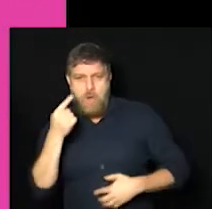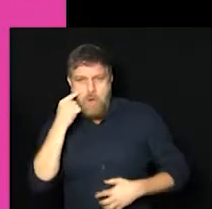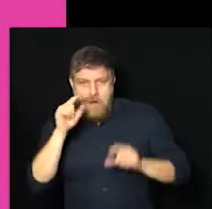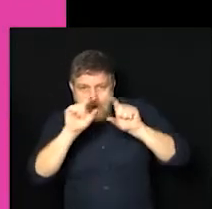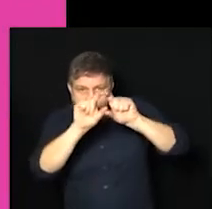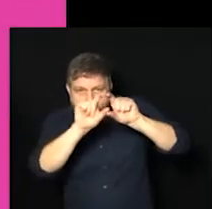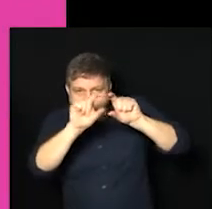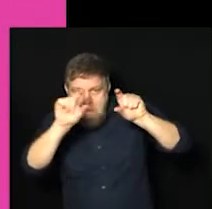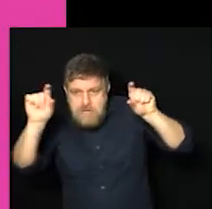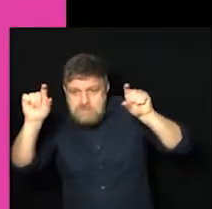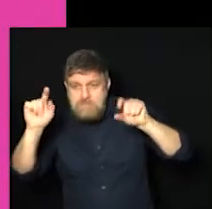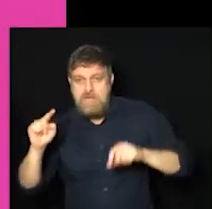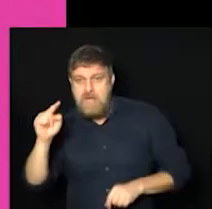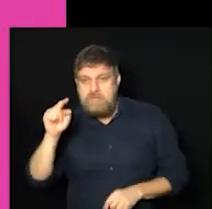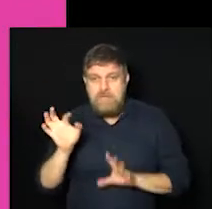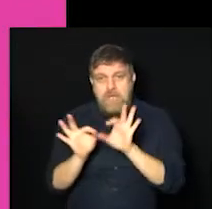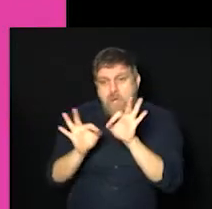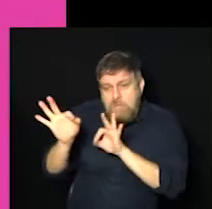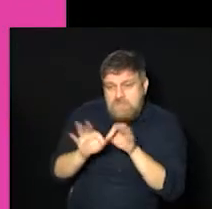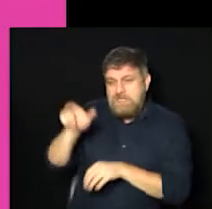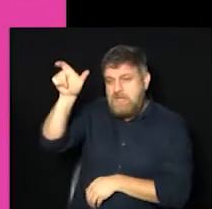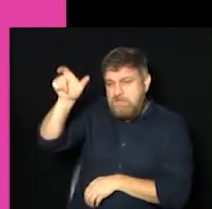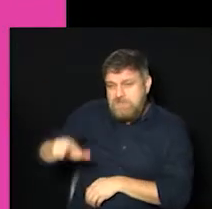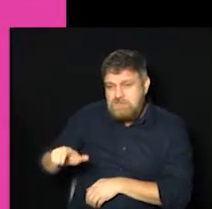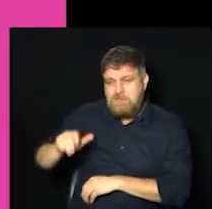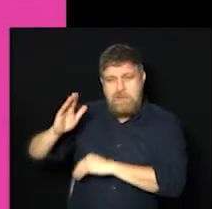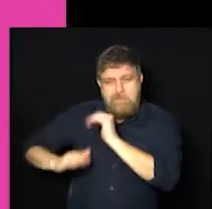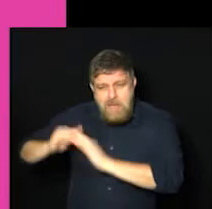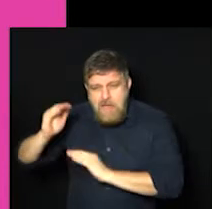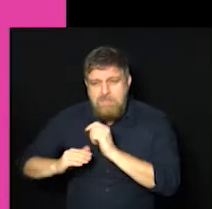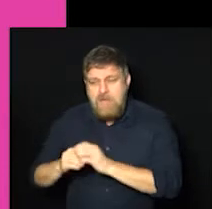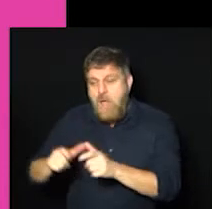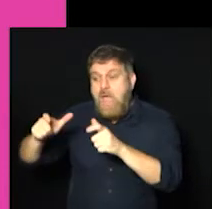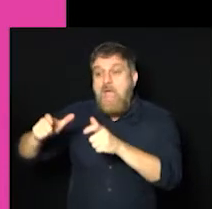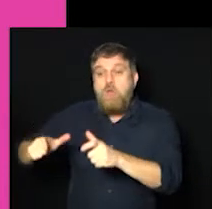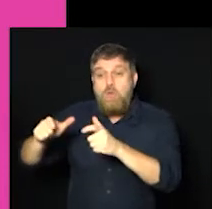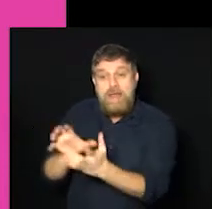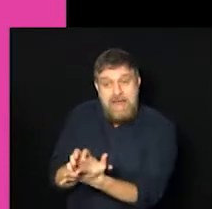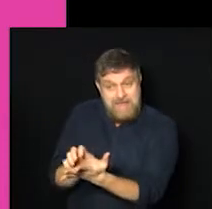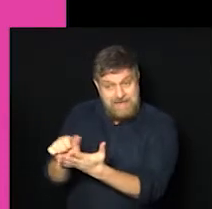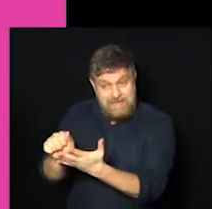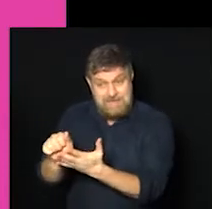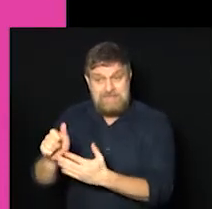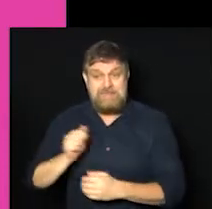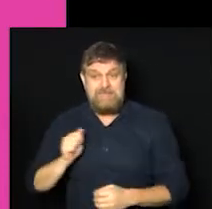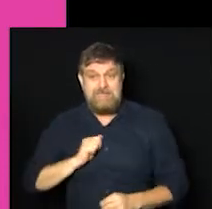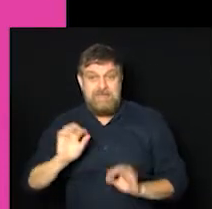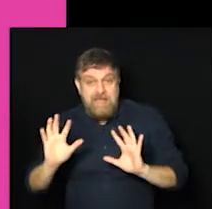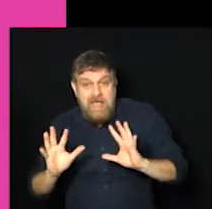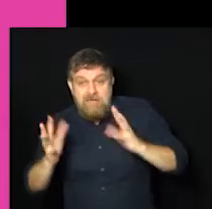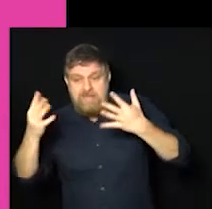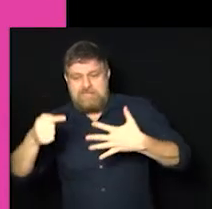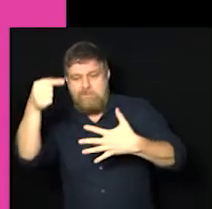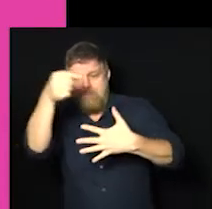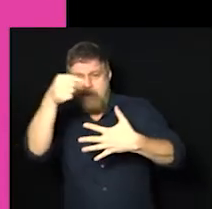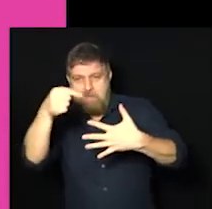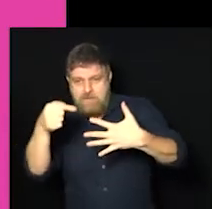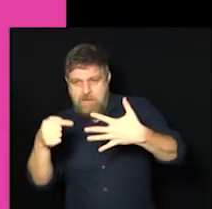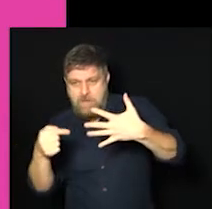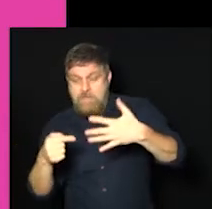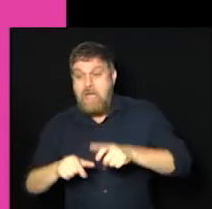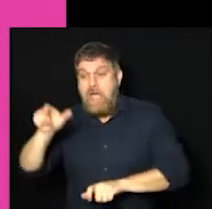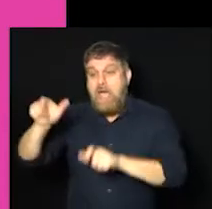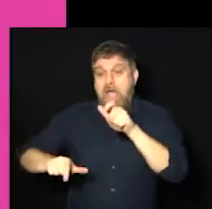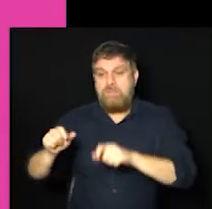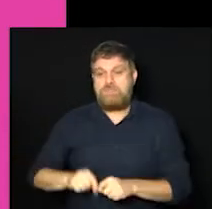Tem, ó, projetos, se a pessoa é agente, se é espaço que queira se cadastrar, eventos. E aí, a pessoa, na verdade, vai ter que criar